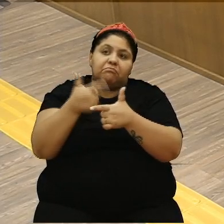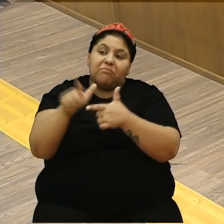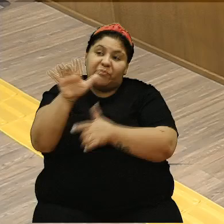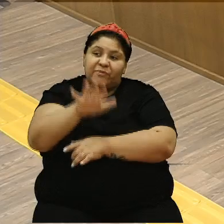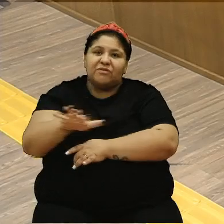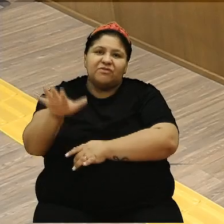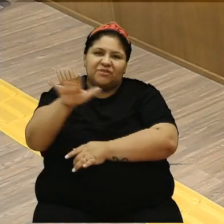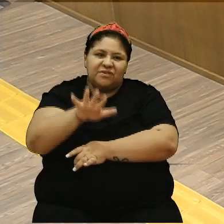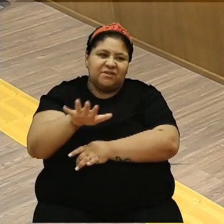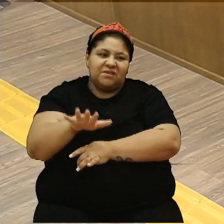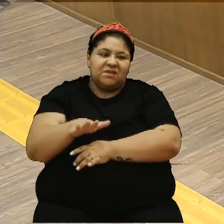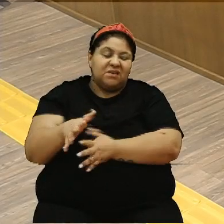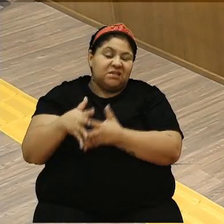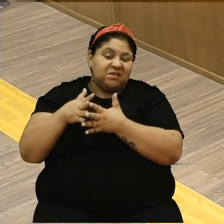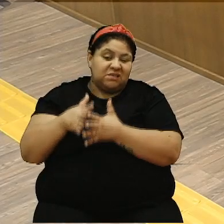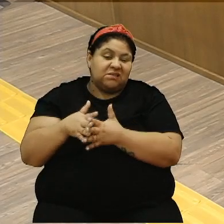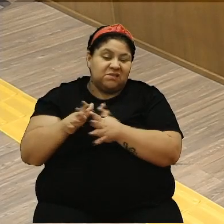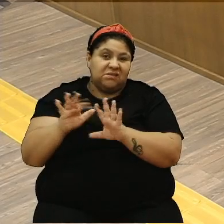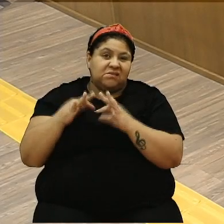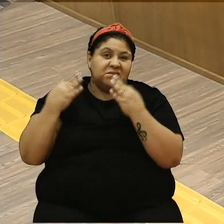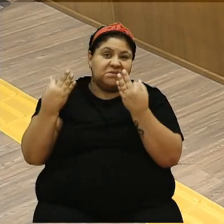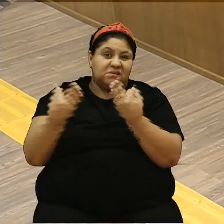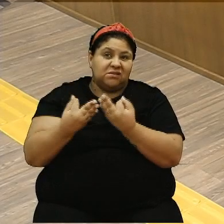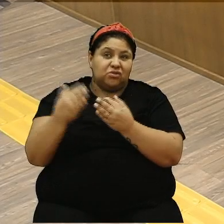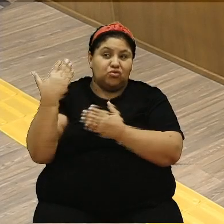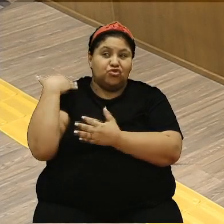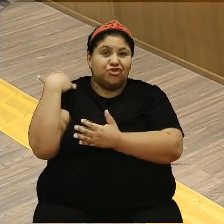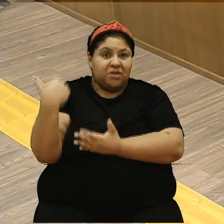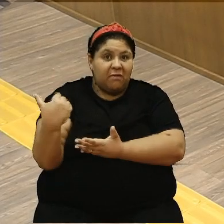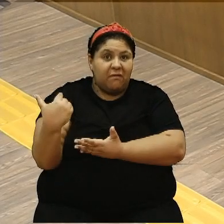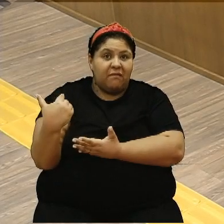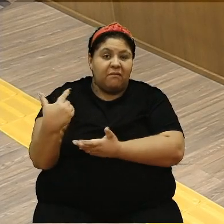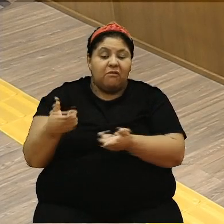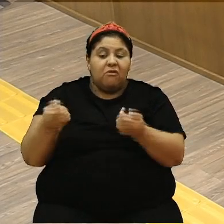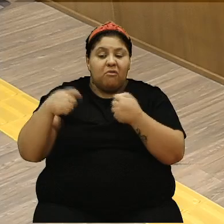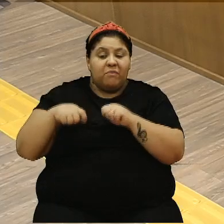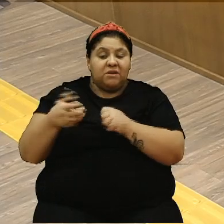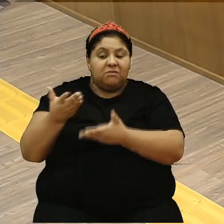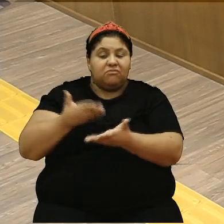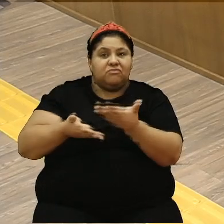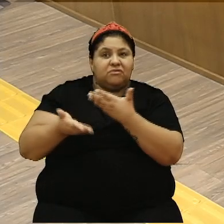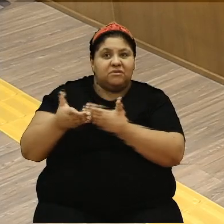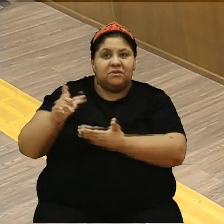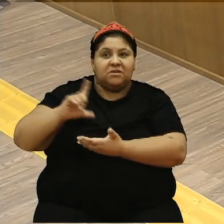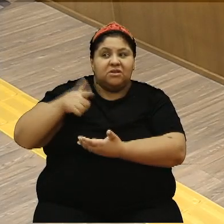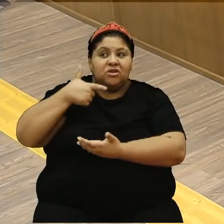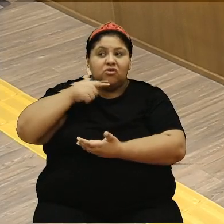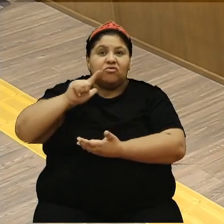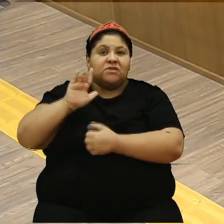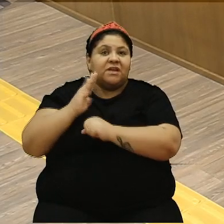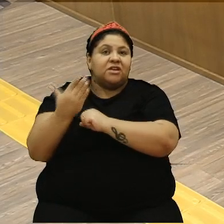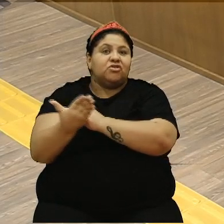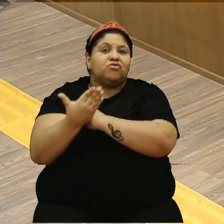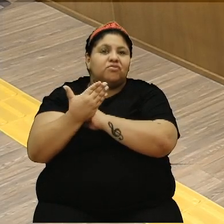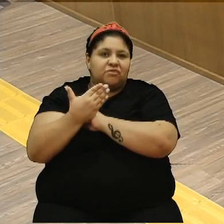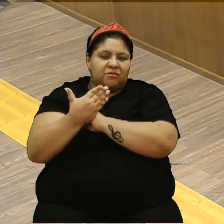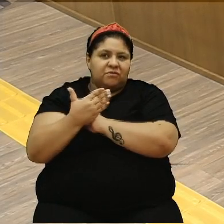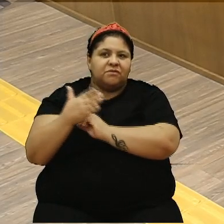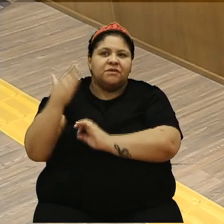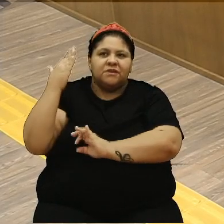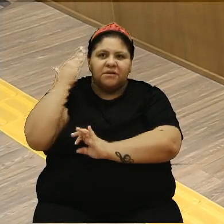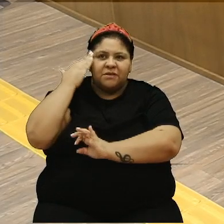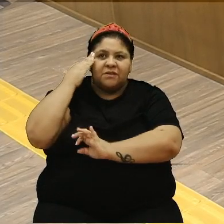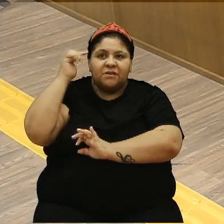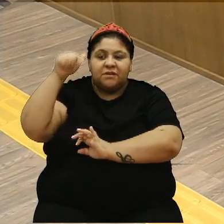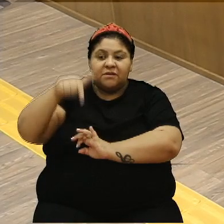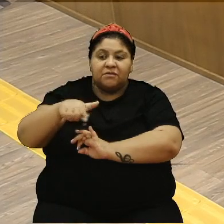gerais. E é muito frustrante quando uma família nos contata precisando de alguma coisa e a gente não consegue auxiliar de alguma forma, sabendo que